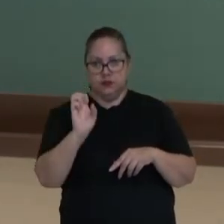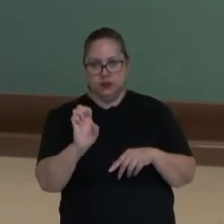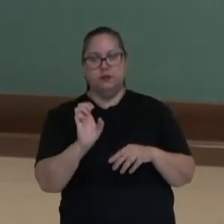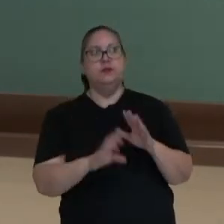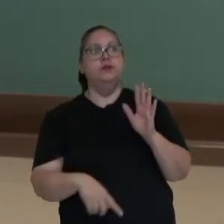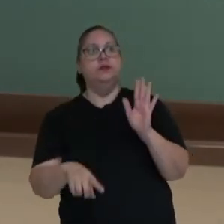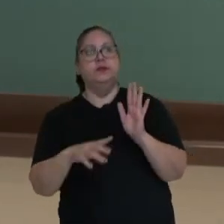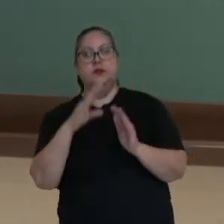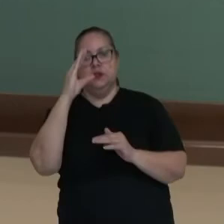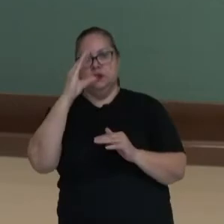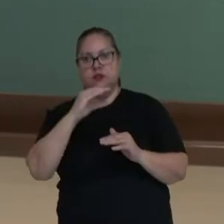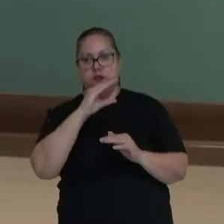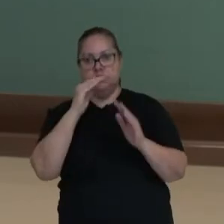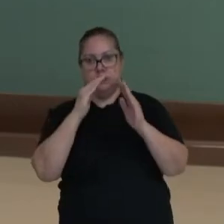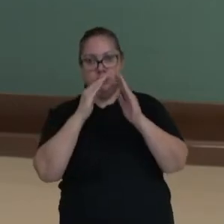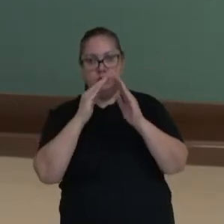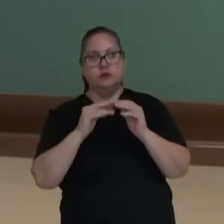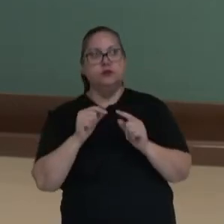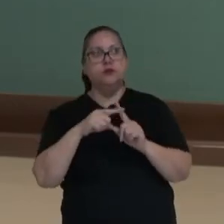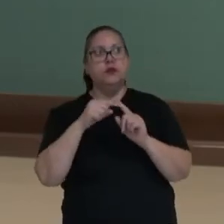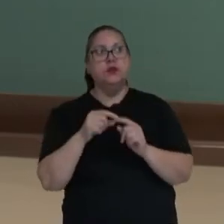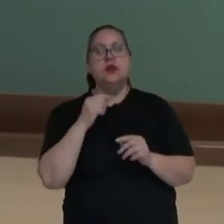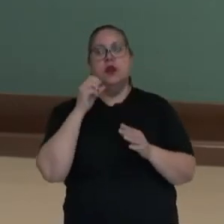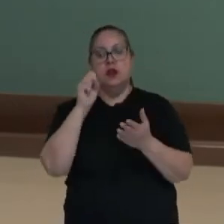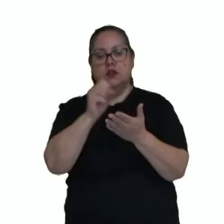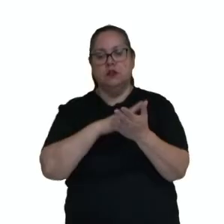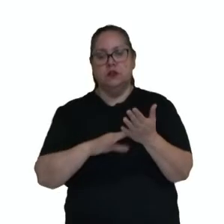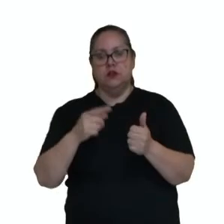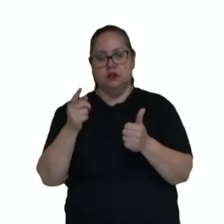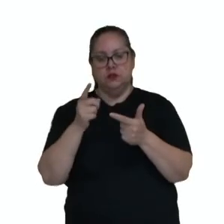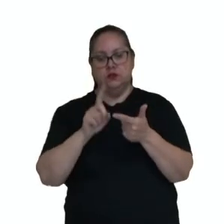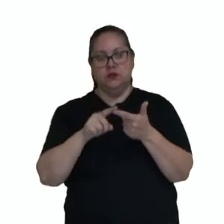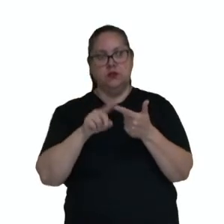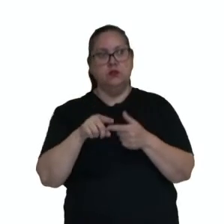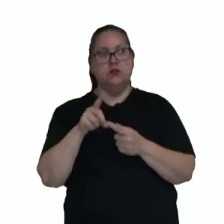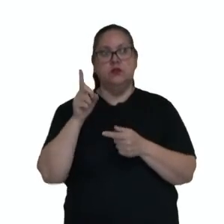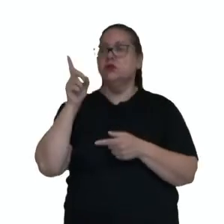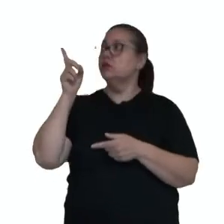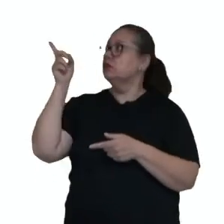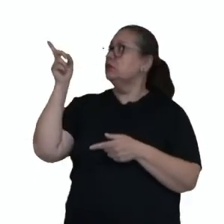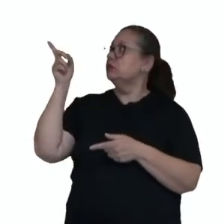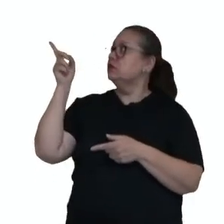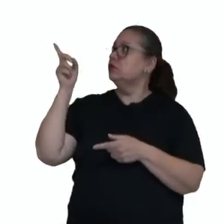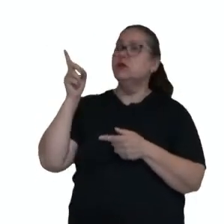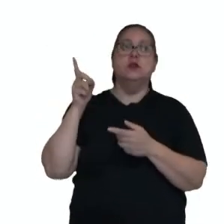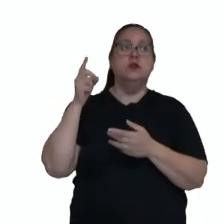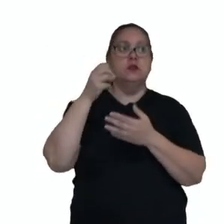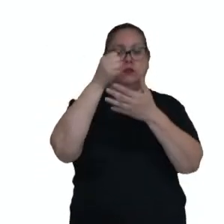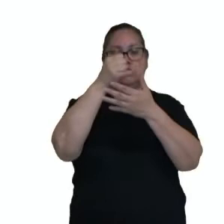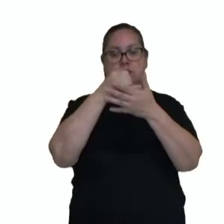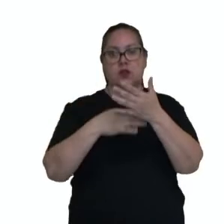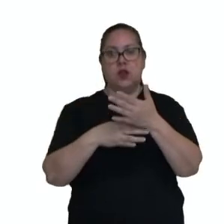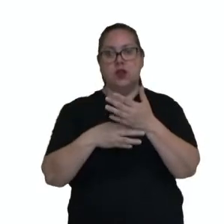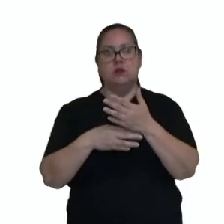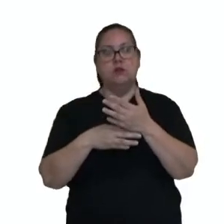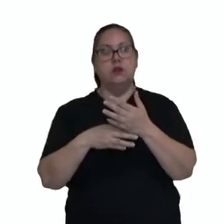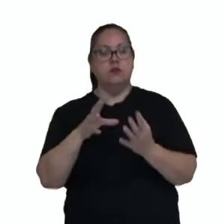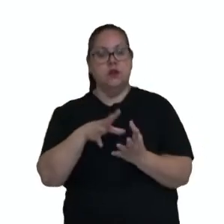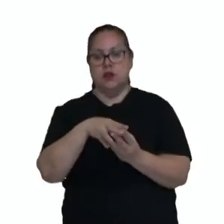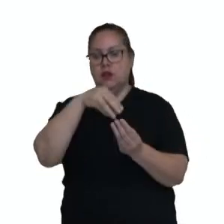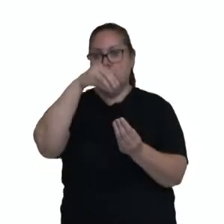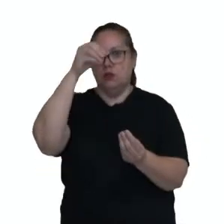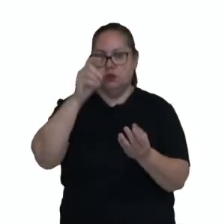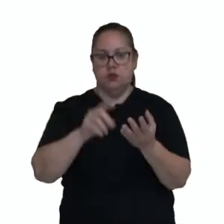Bom, vamos para outra atividade então. Nas disputationes medievais eram debatidos temas como a